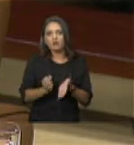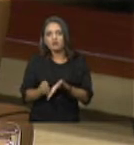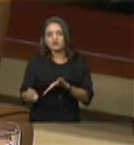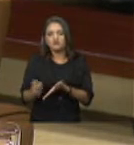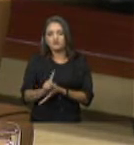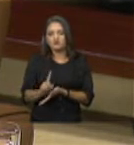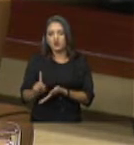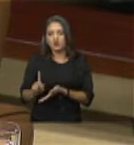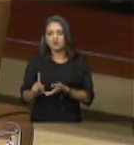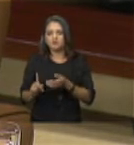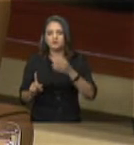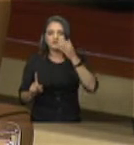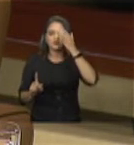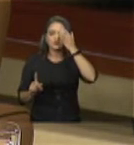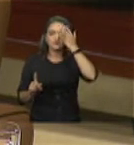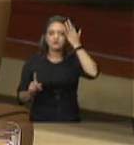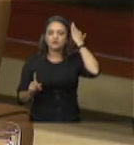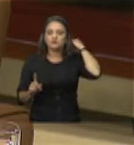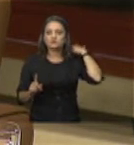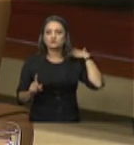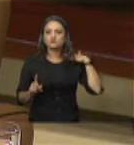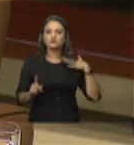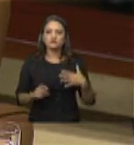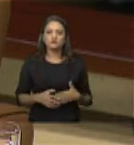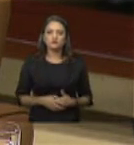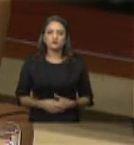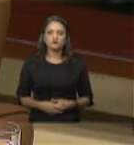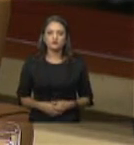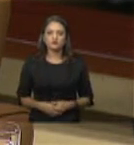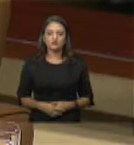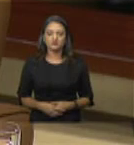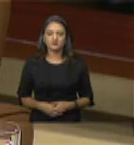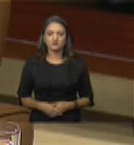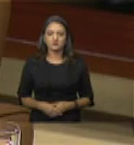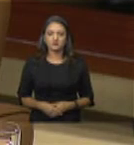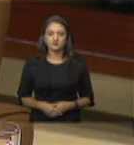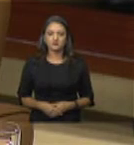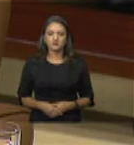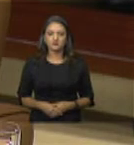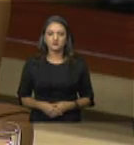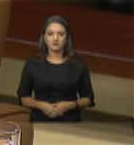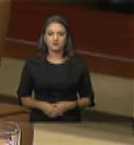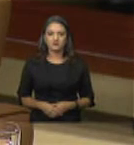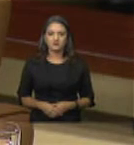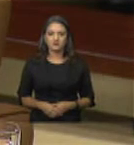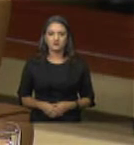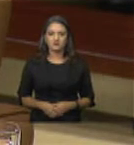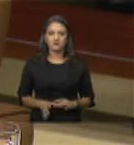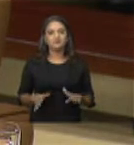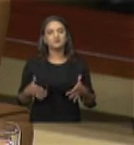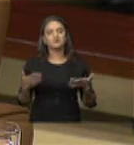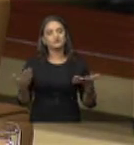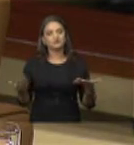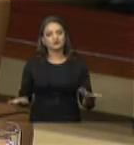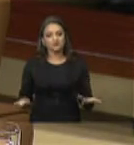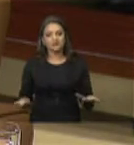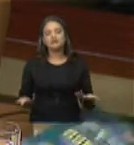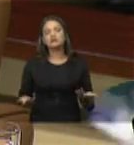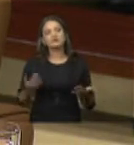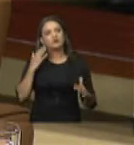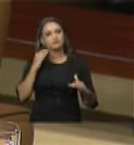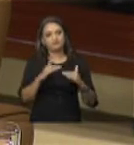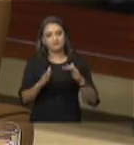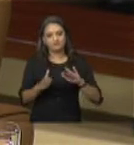é afasto esta esta preliminar também Afasta a questão